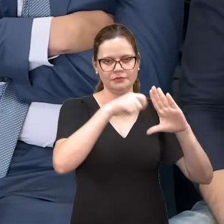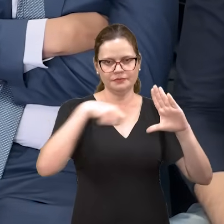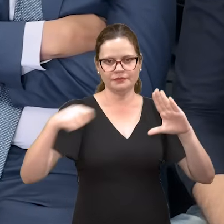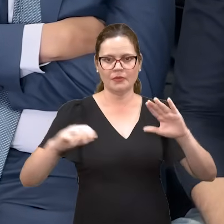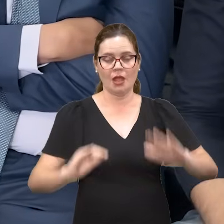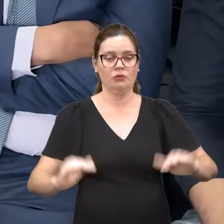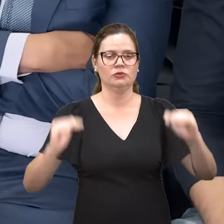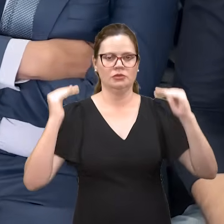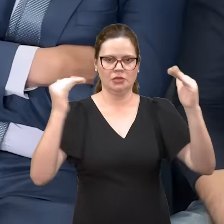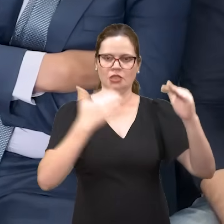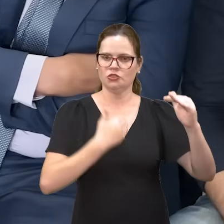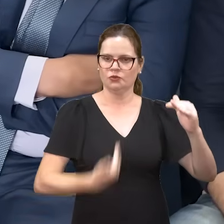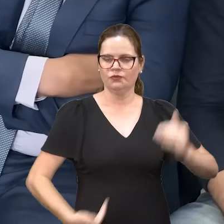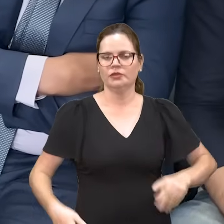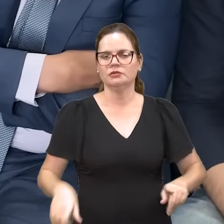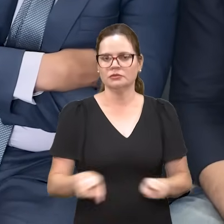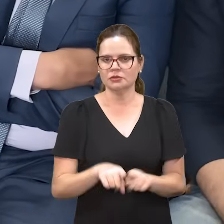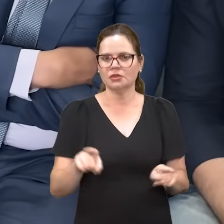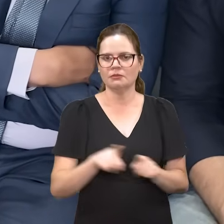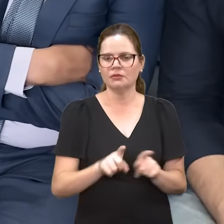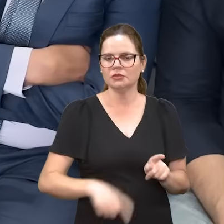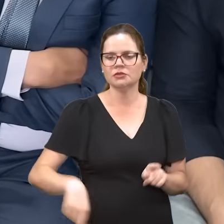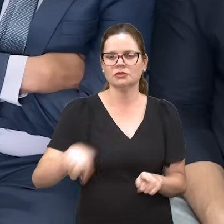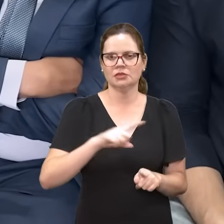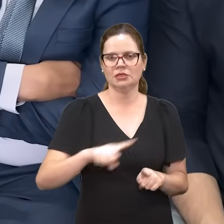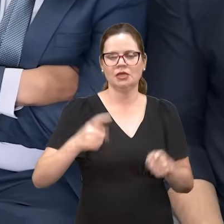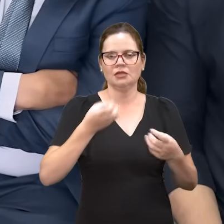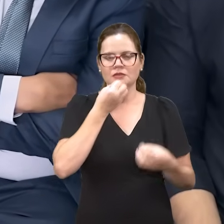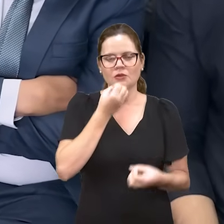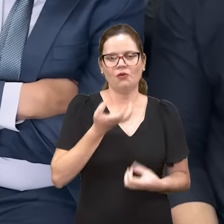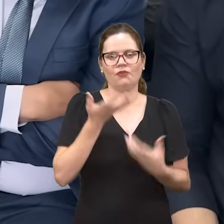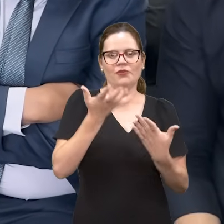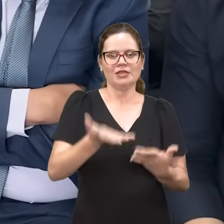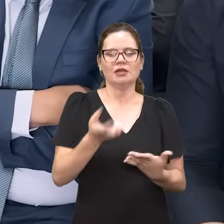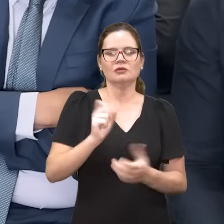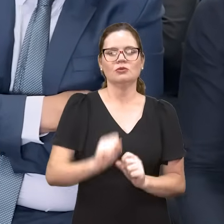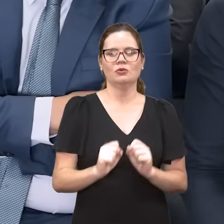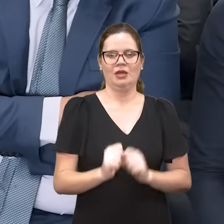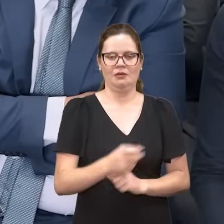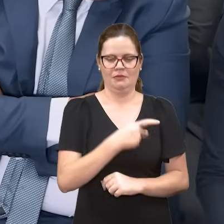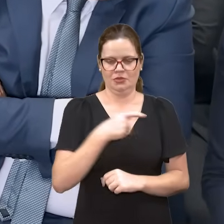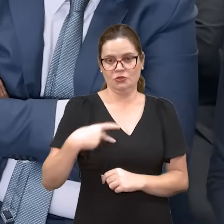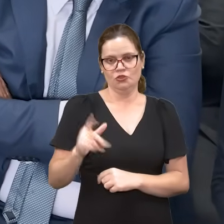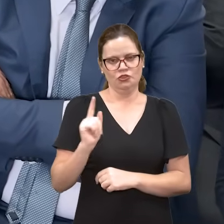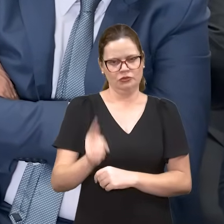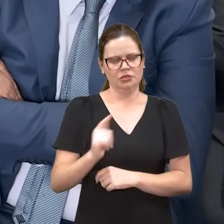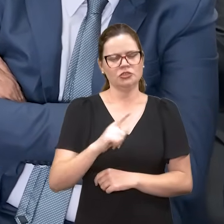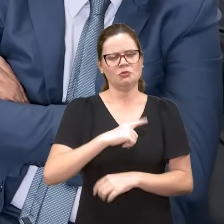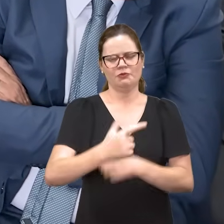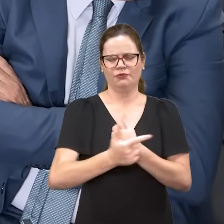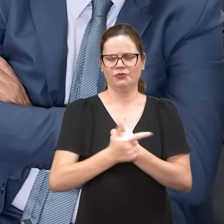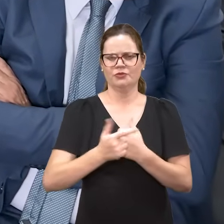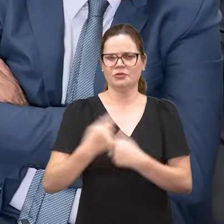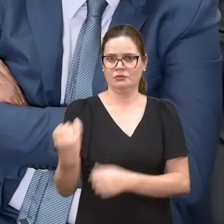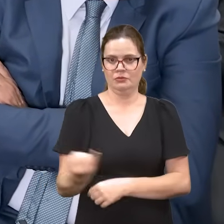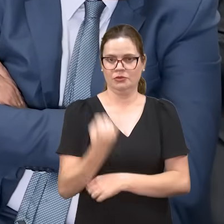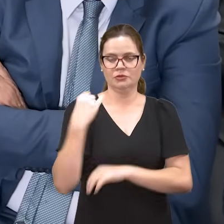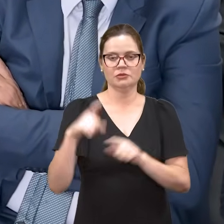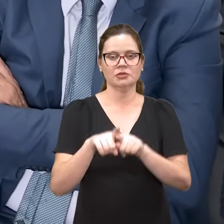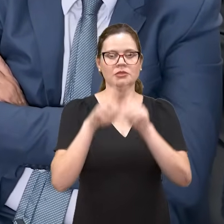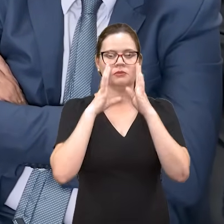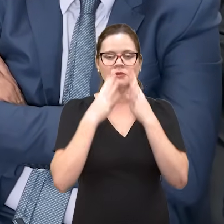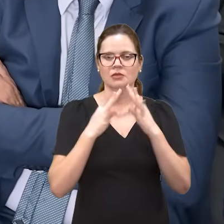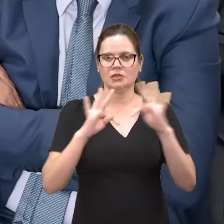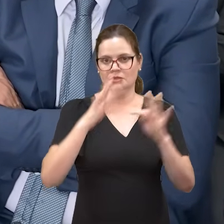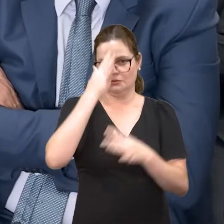diversas autoridades que constataram o relevante papel que o pastor Gedeuti Gueiros executou e o testemunho